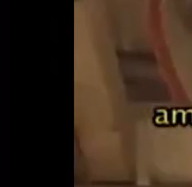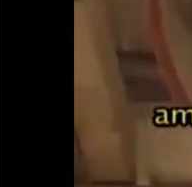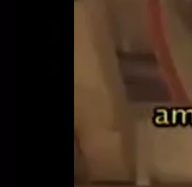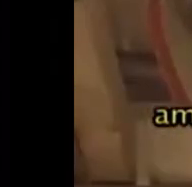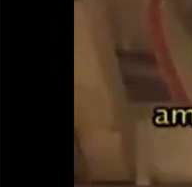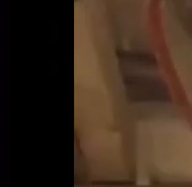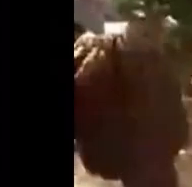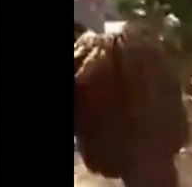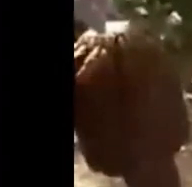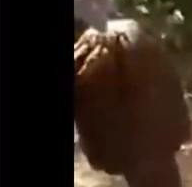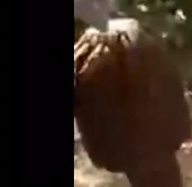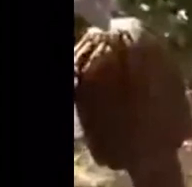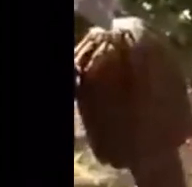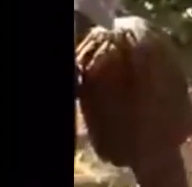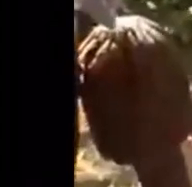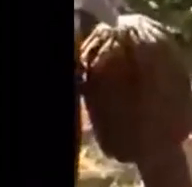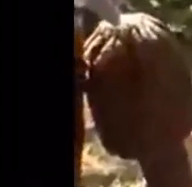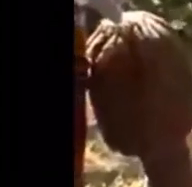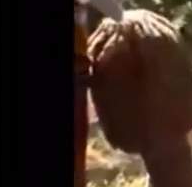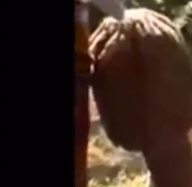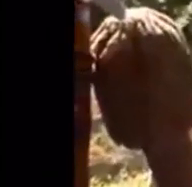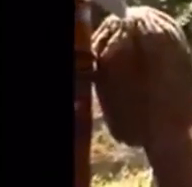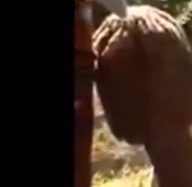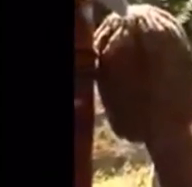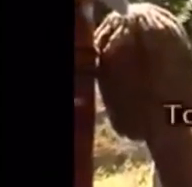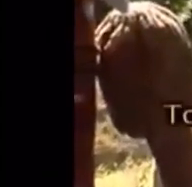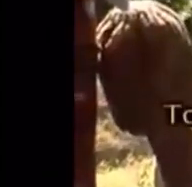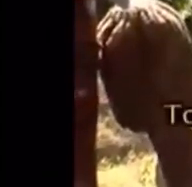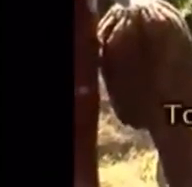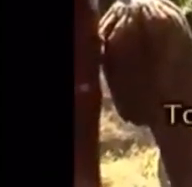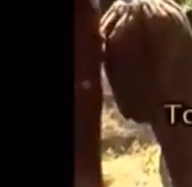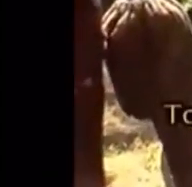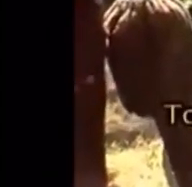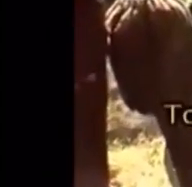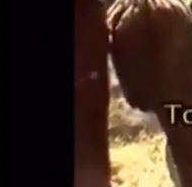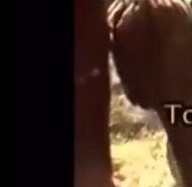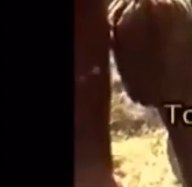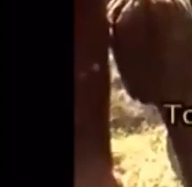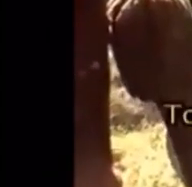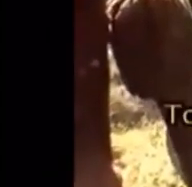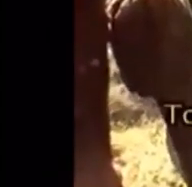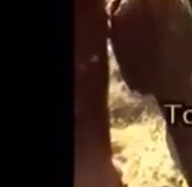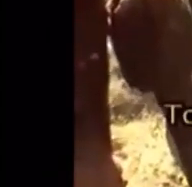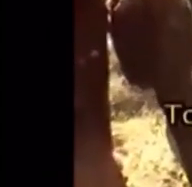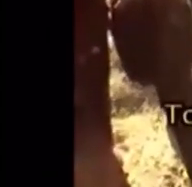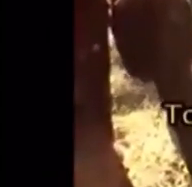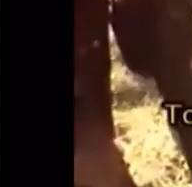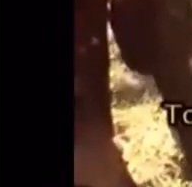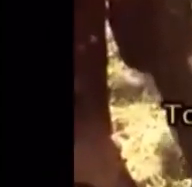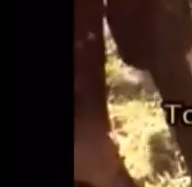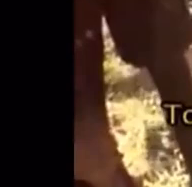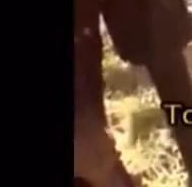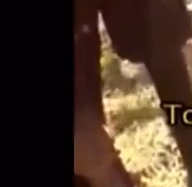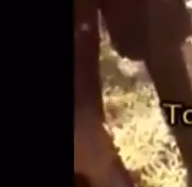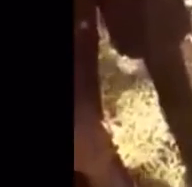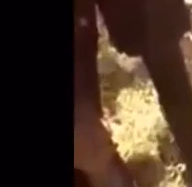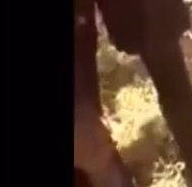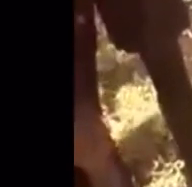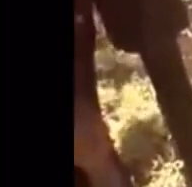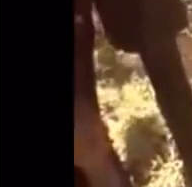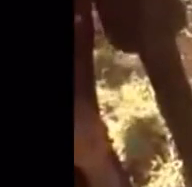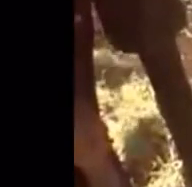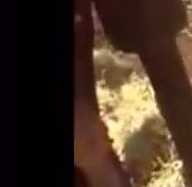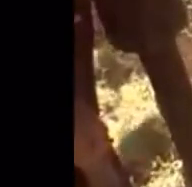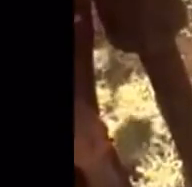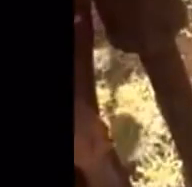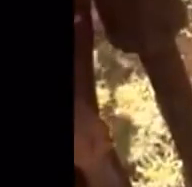você pode ter certeza. E aqui você me disse que todo sábado tem forró. Todo sábado a partir das 10 da manhã é forró da tampa da lata voar. E vai até